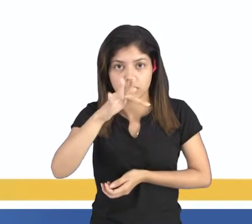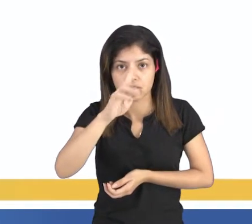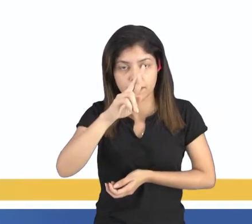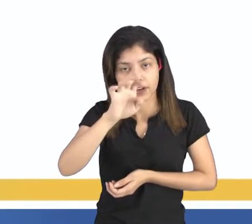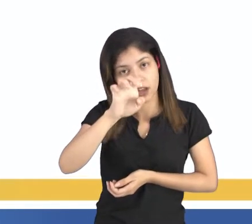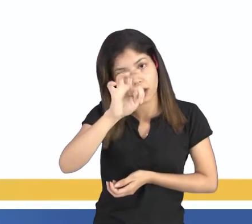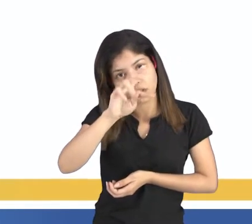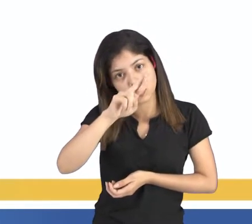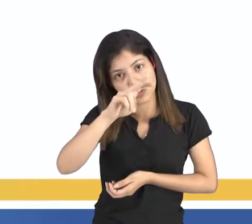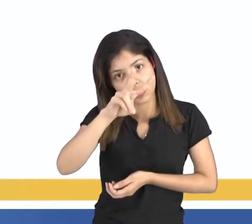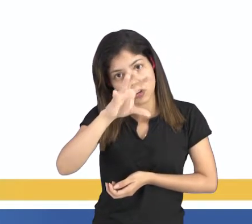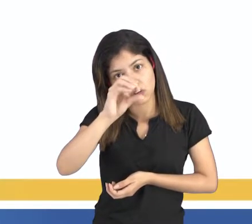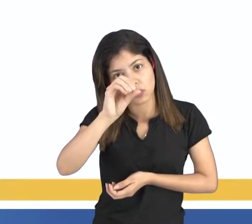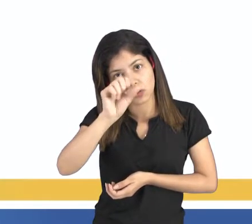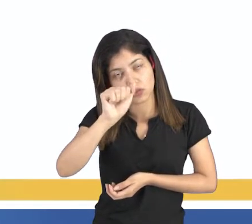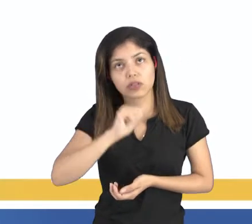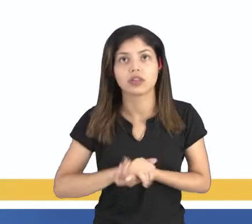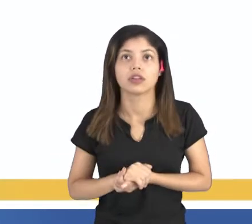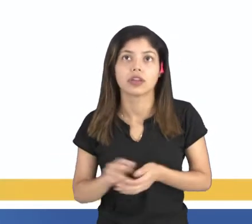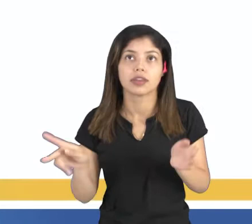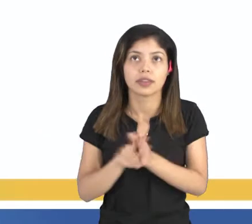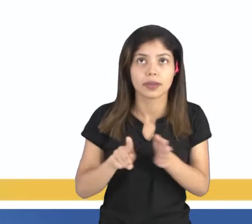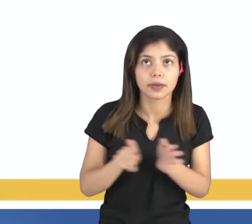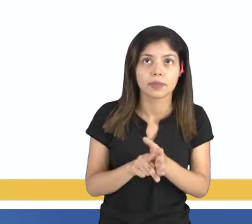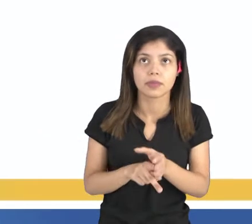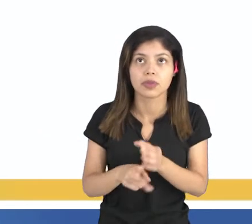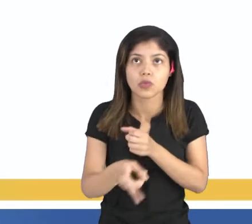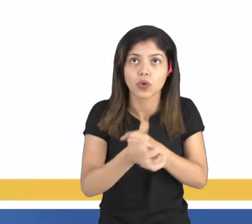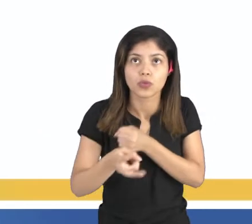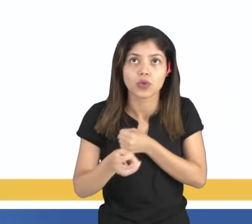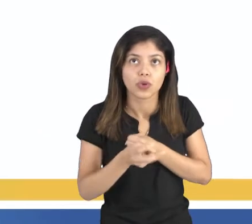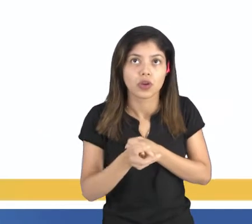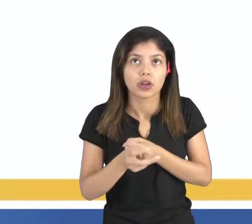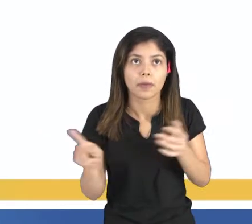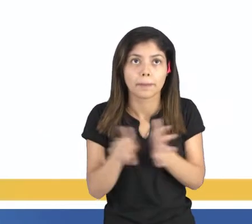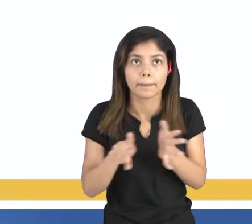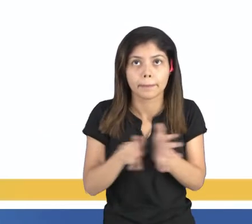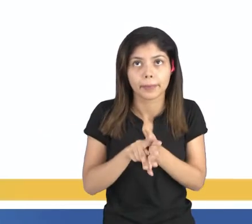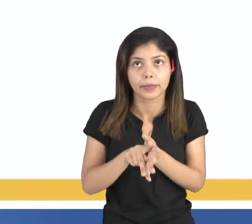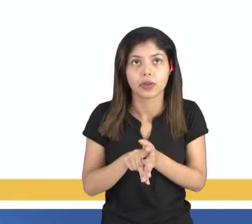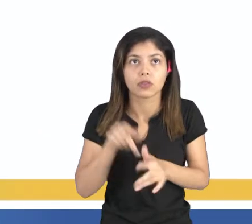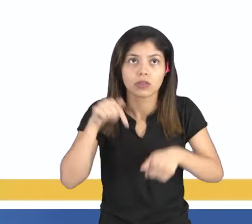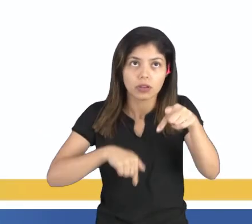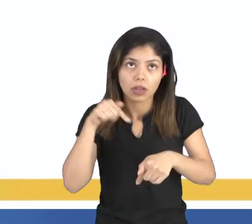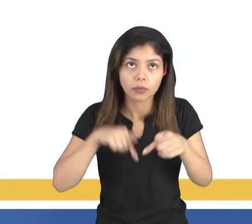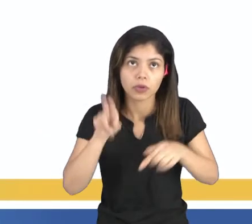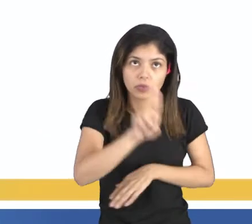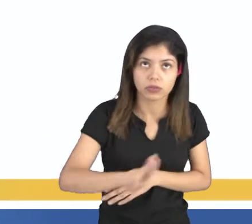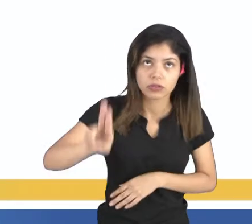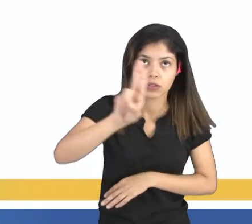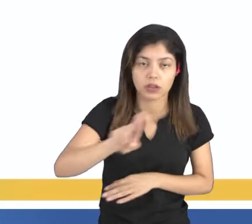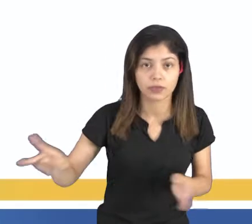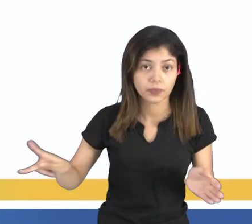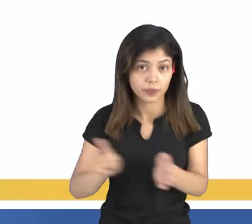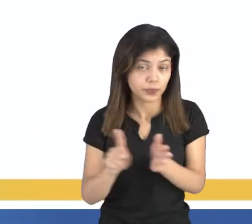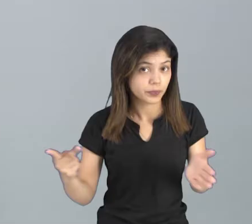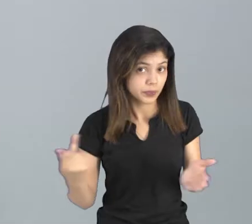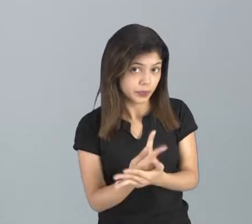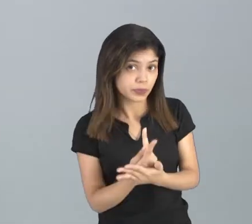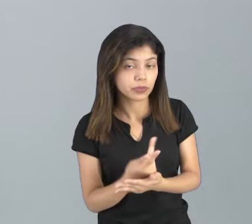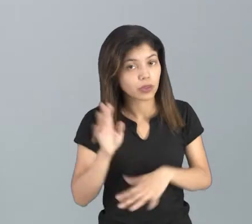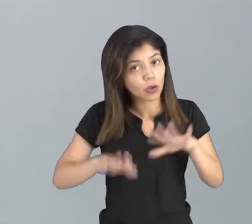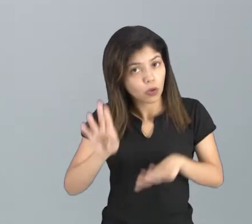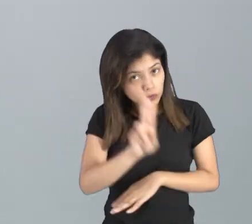produtos químicos utilizados na extração de minérios. Então, em qualquer lugar, principalmente a extração de minério irregular, ela